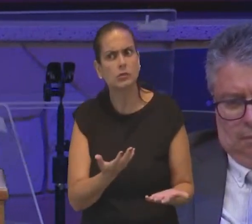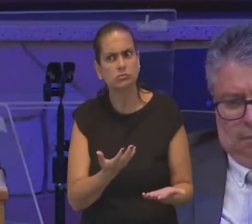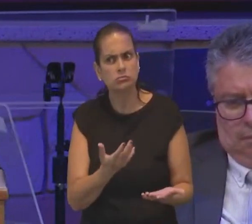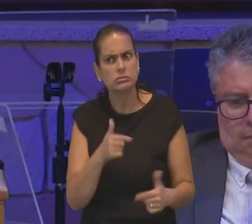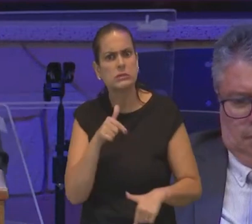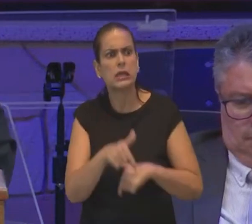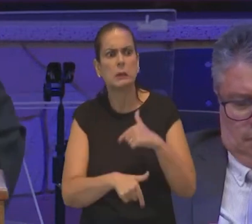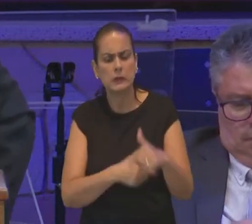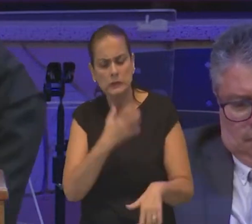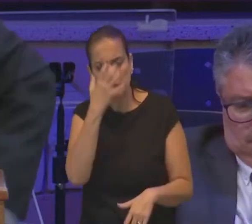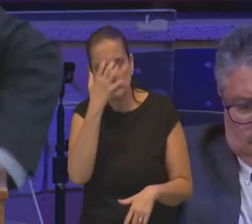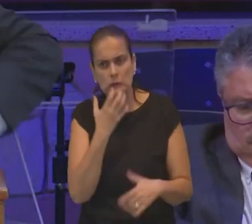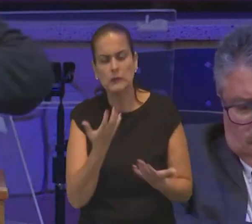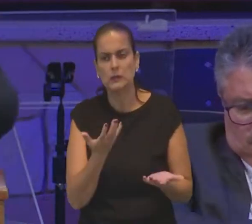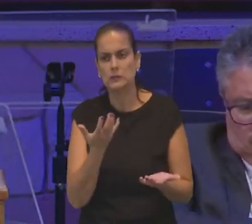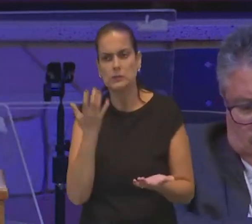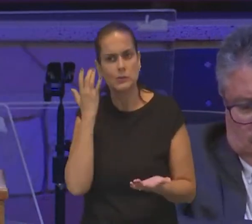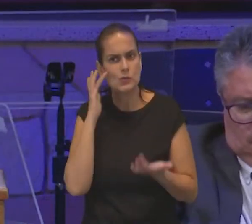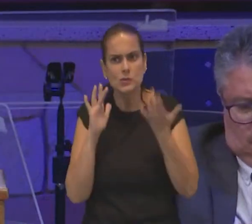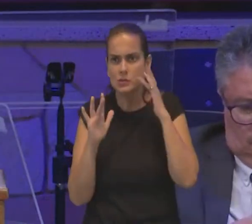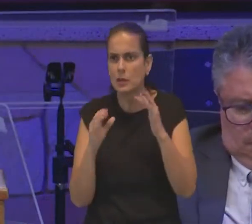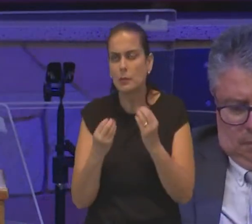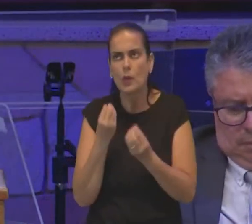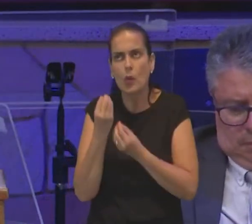não têm noção.